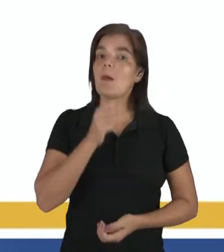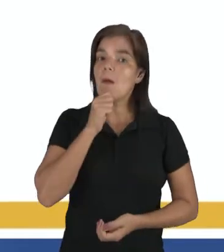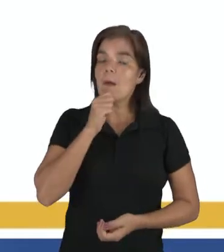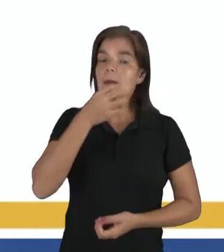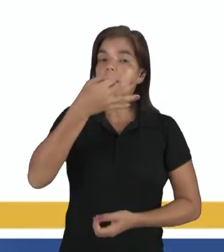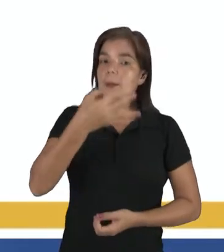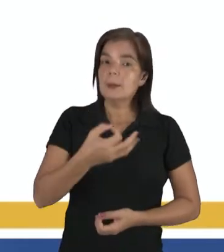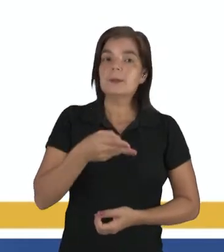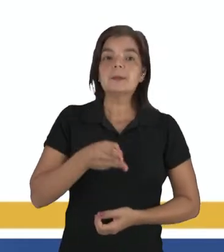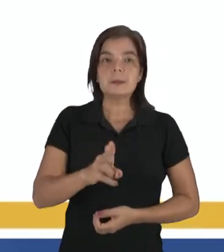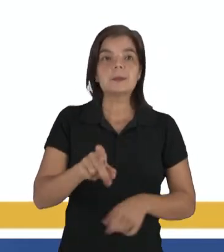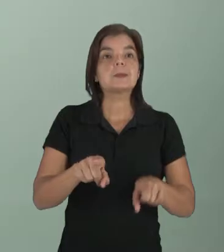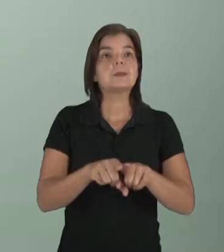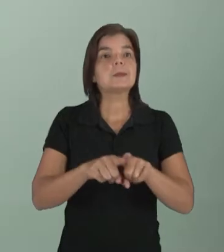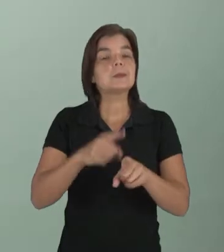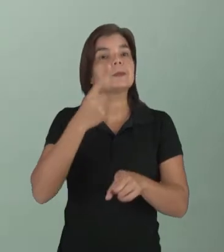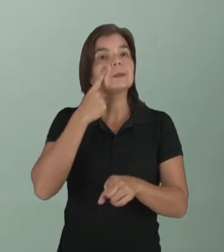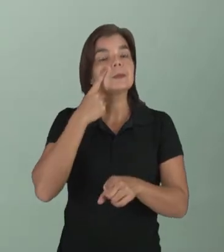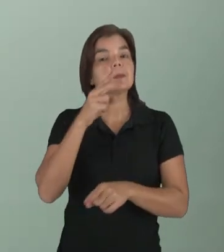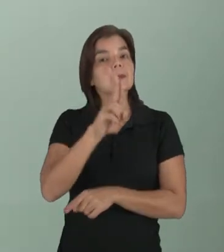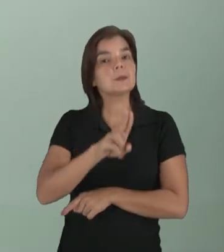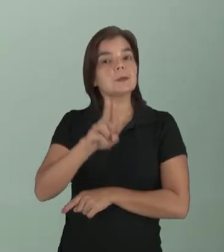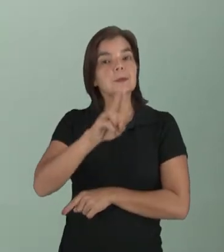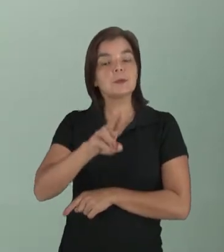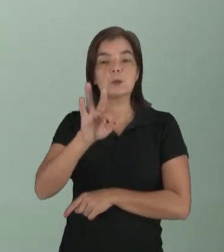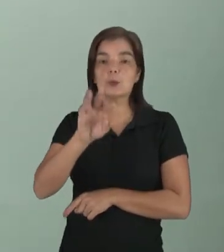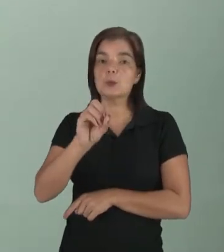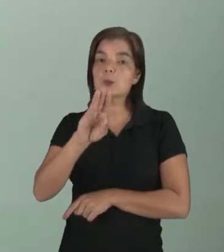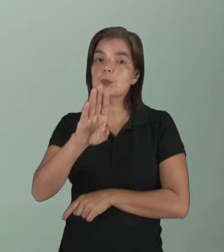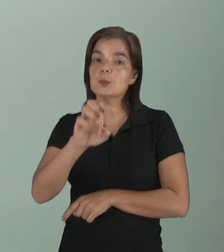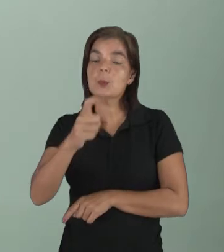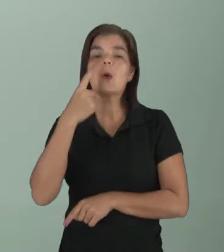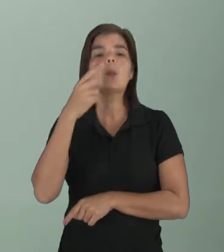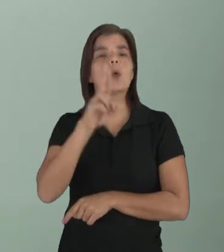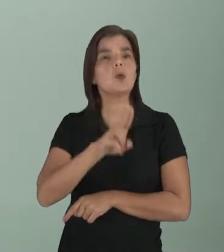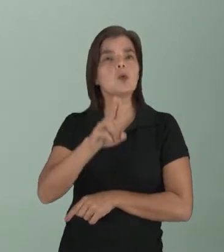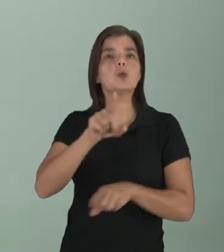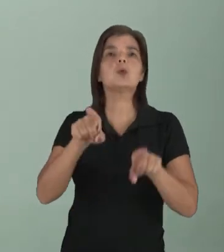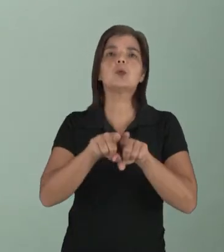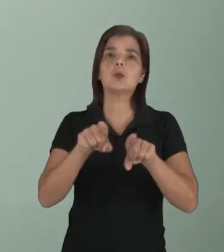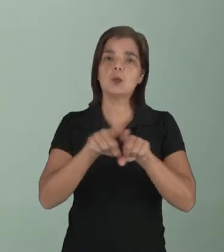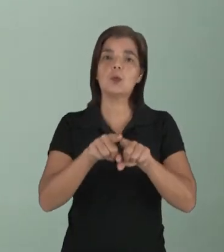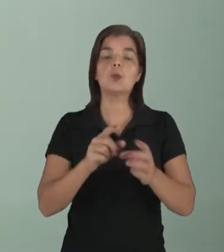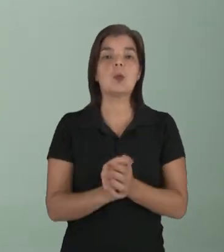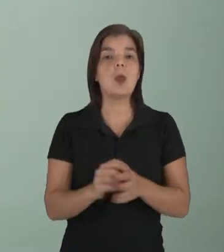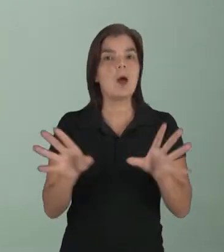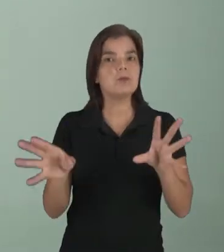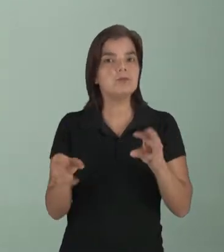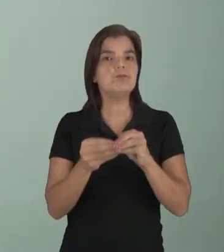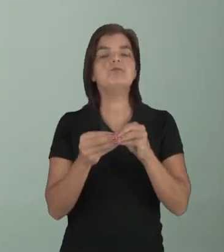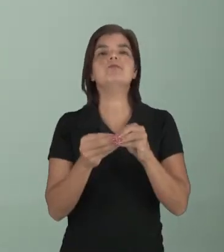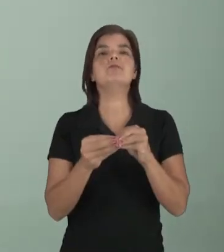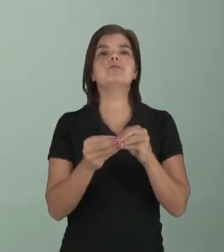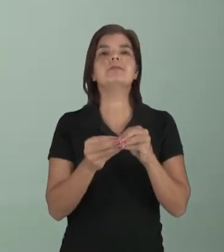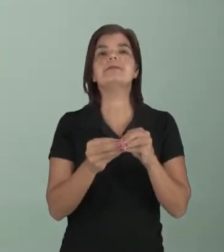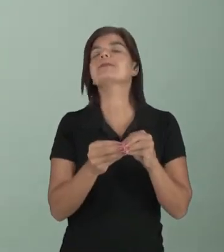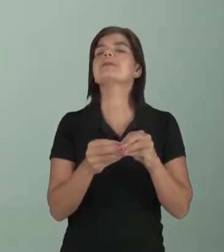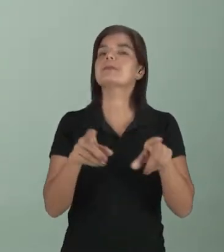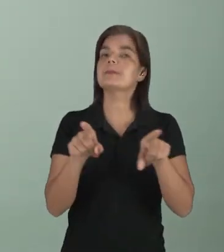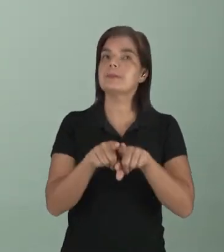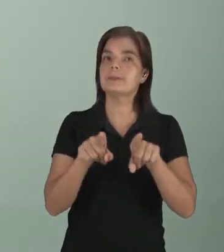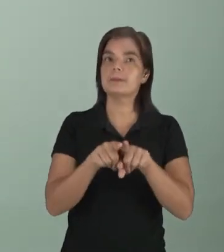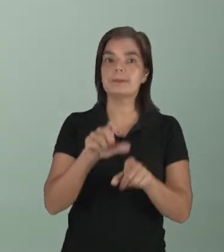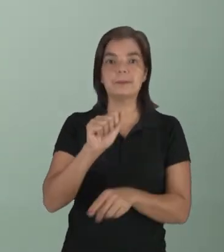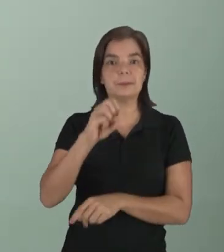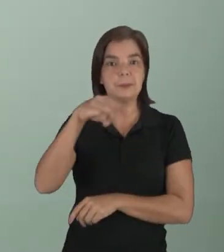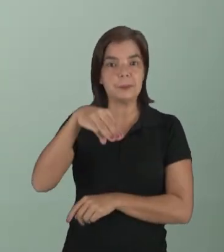Ainda falando sobre as formas afirmativas, pessoal, o uso do verbo to be, a gente pode usar o verbo to be na forma contraída. Então, as contrações